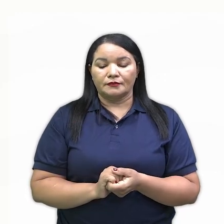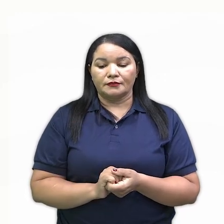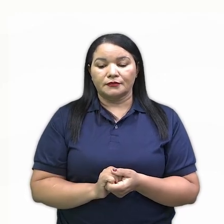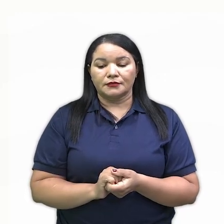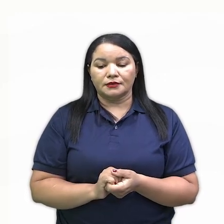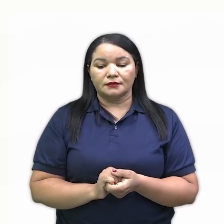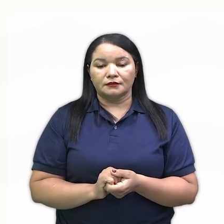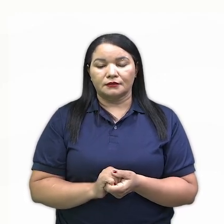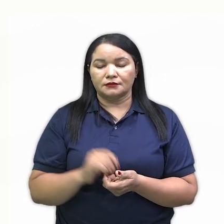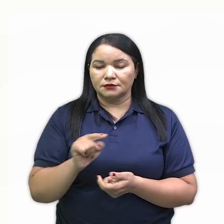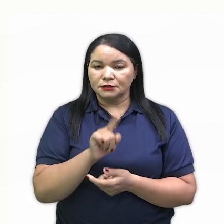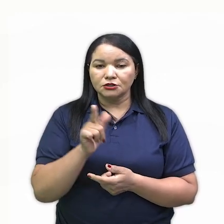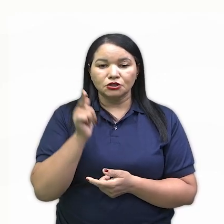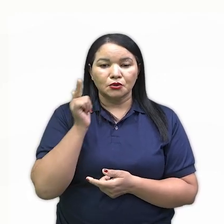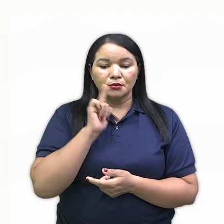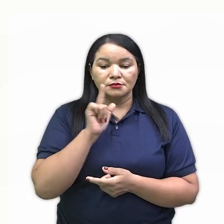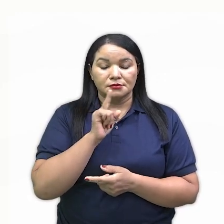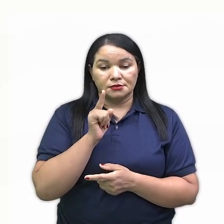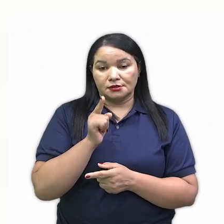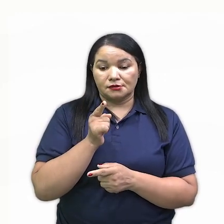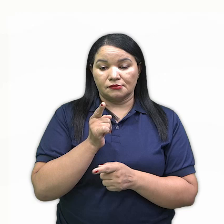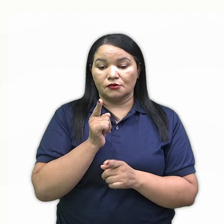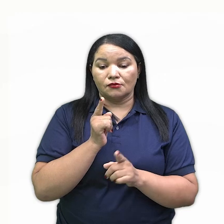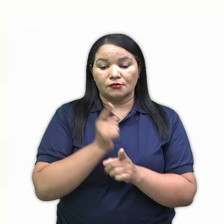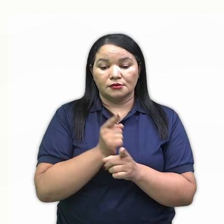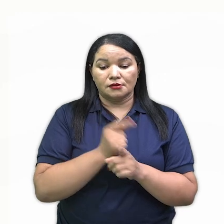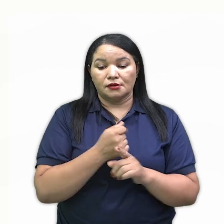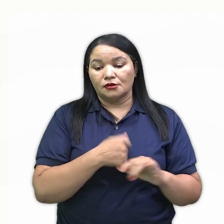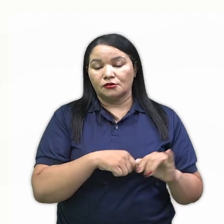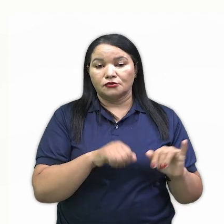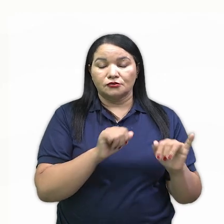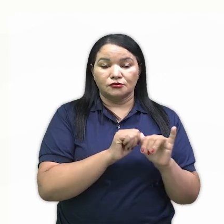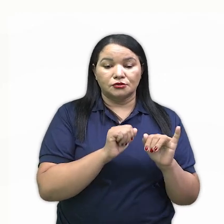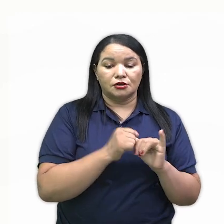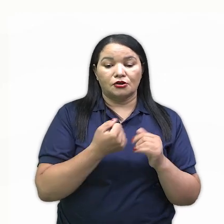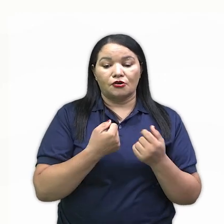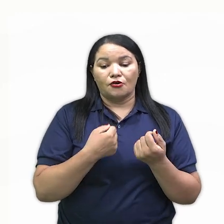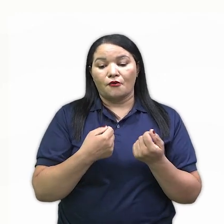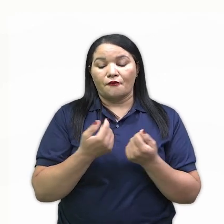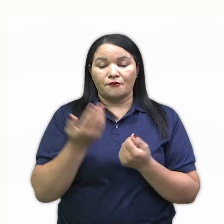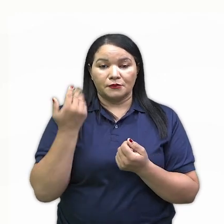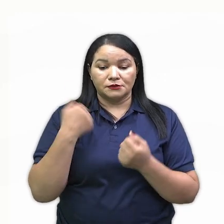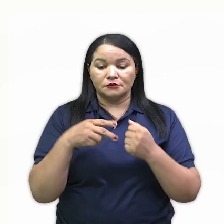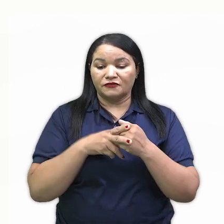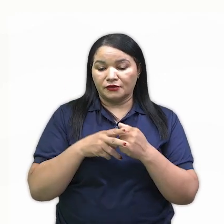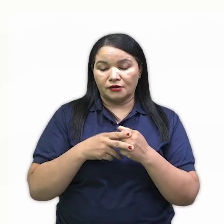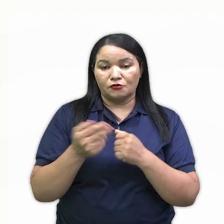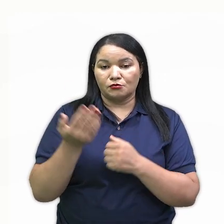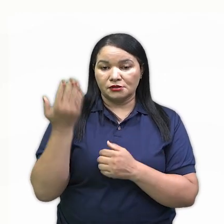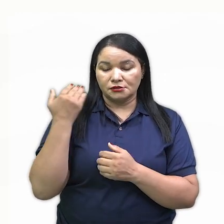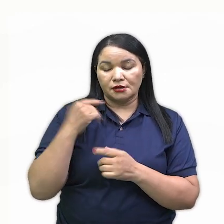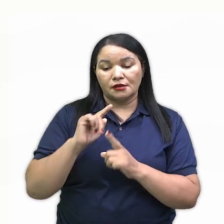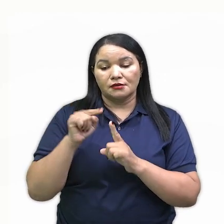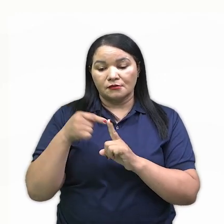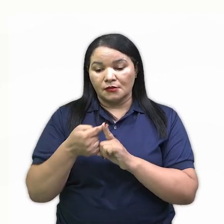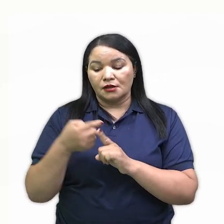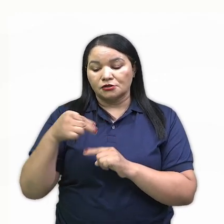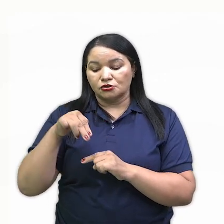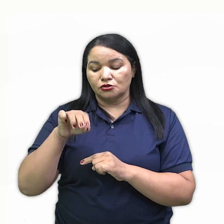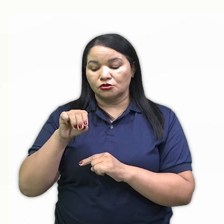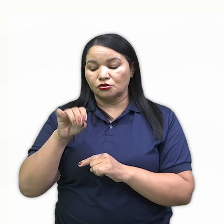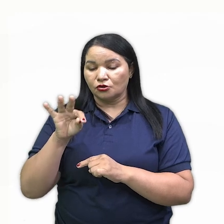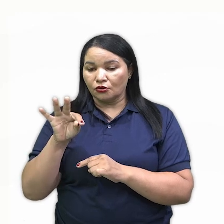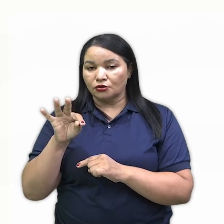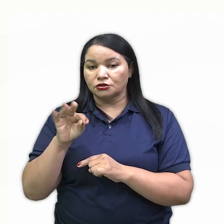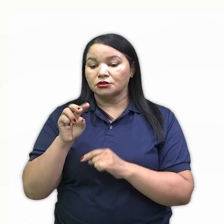só, consegue identificar aí o sujeito, passado do verbo to be mais o not, o verbo com